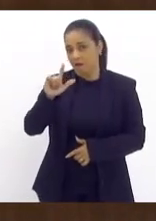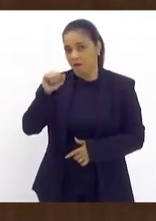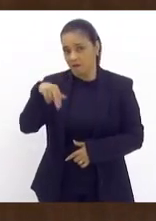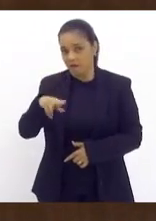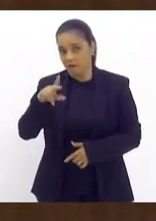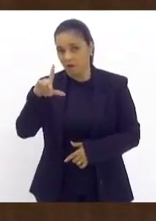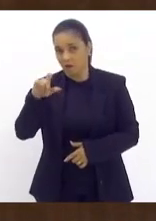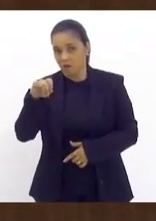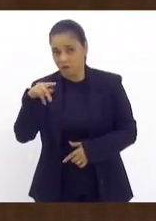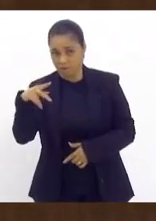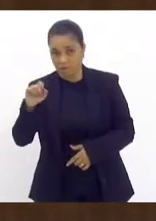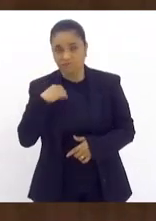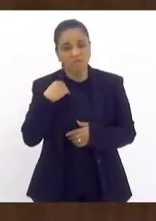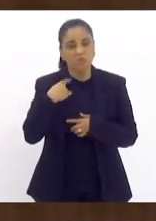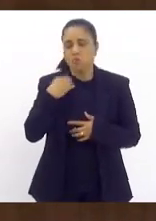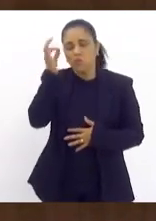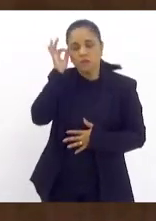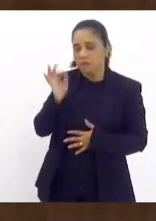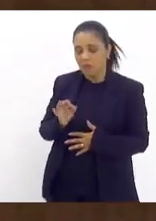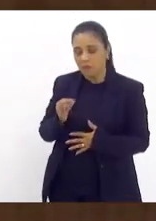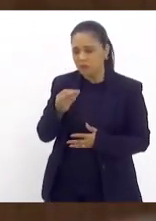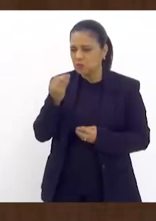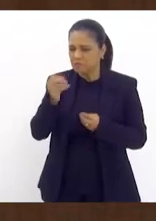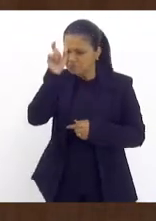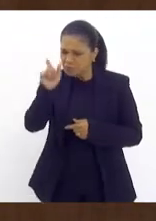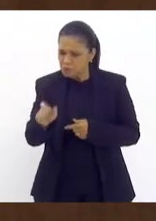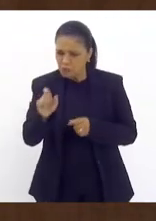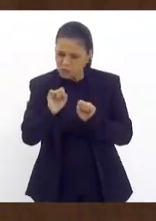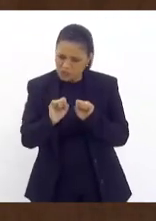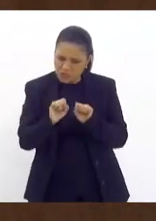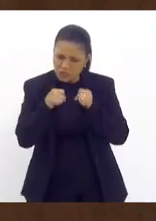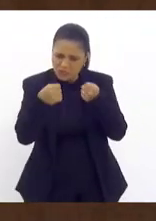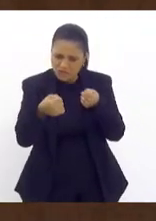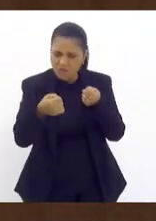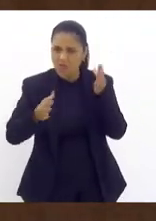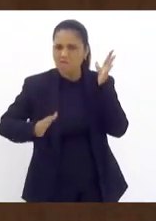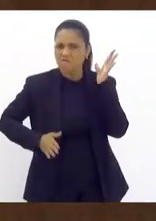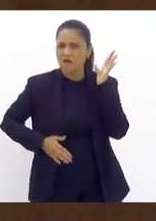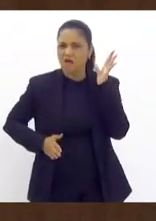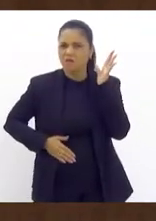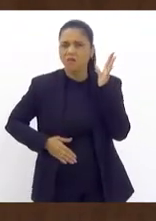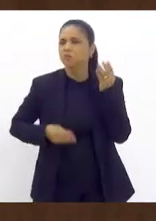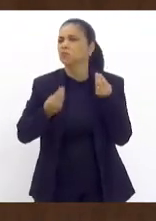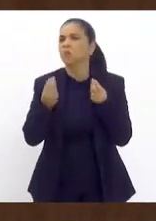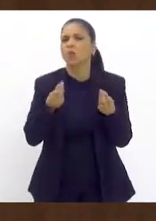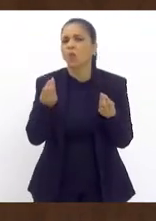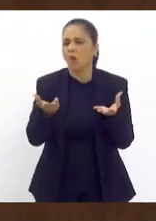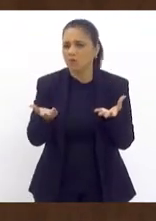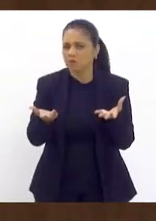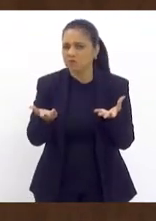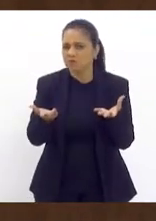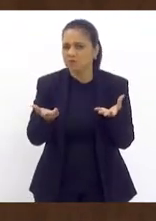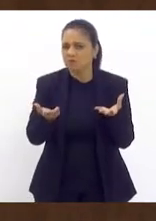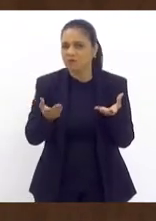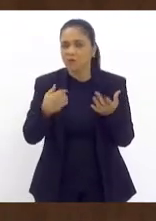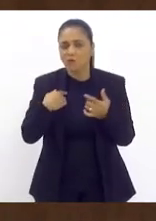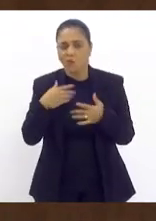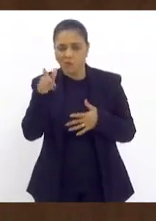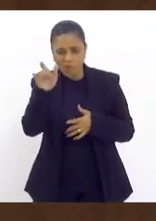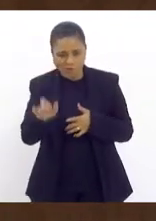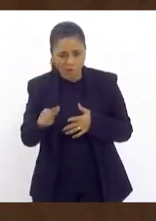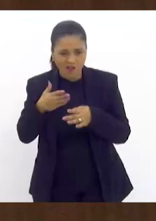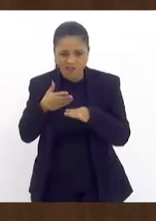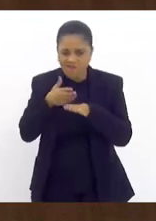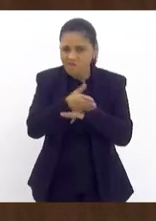porque determinadas pessoas têm o prazer de defender marginal, de defender vagabundo. Um cara que invade um colégio e